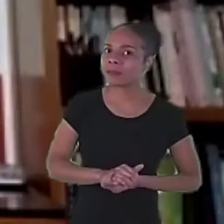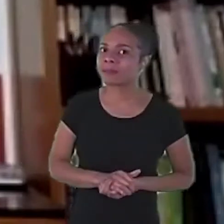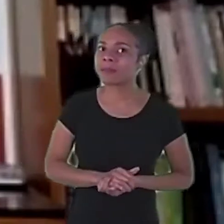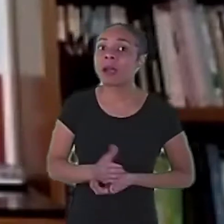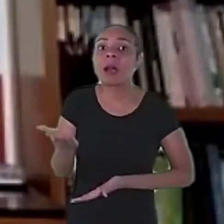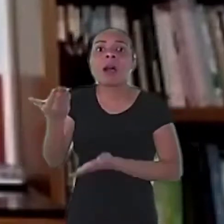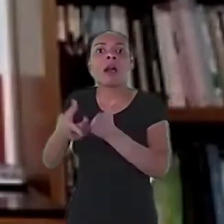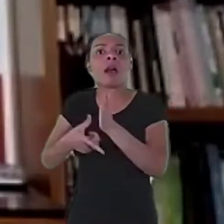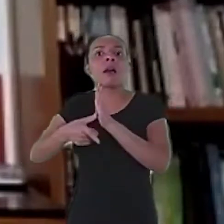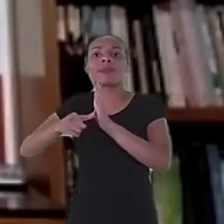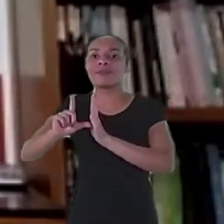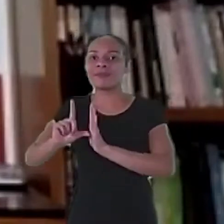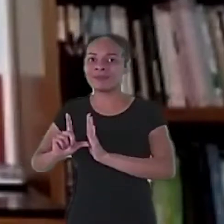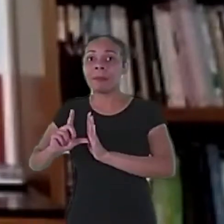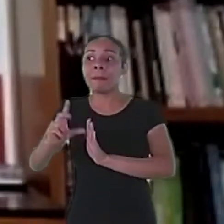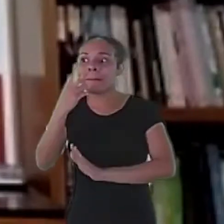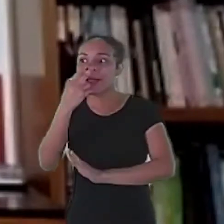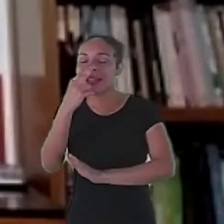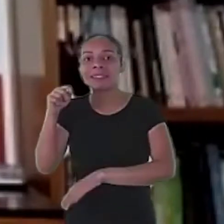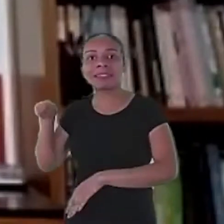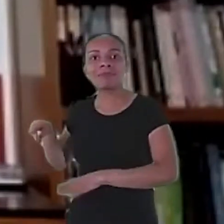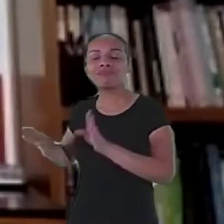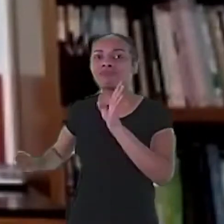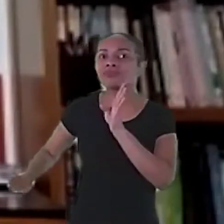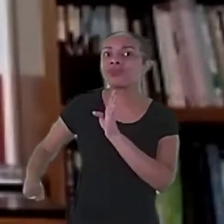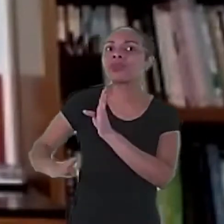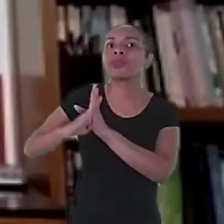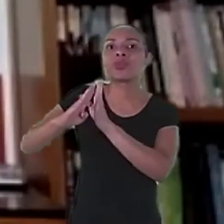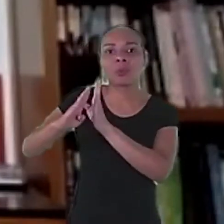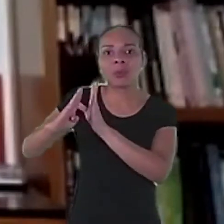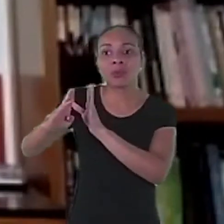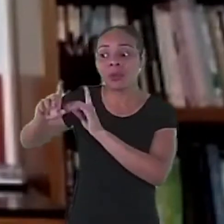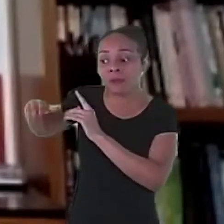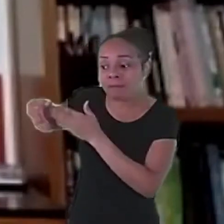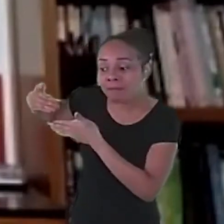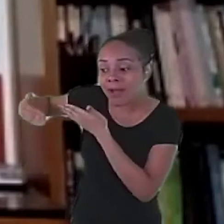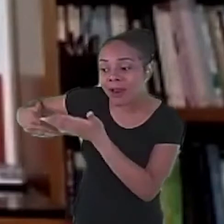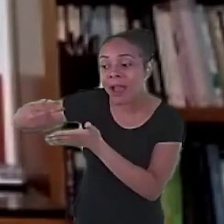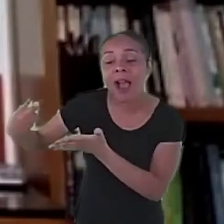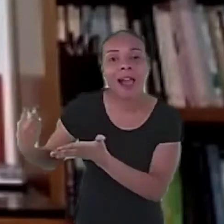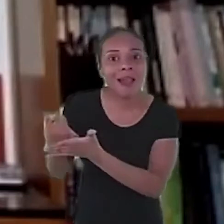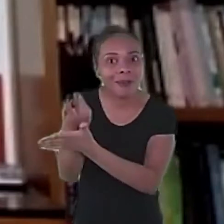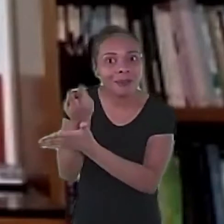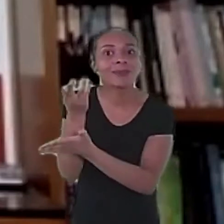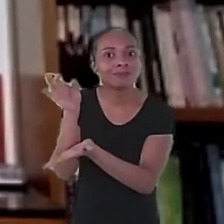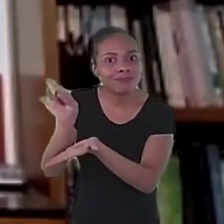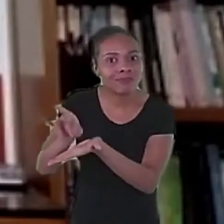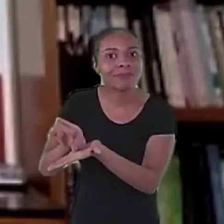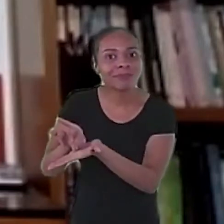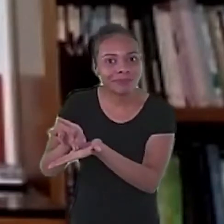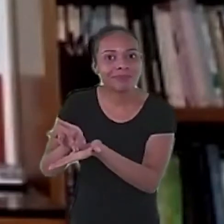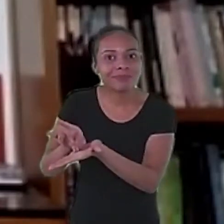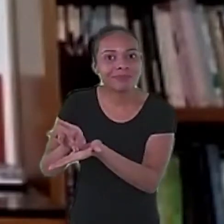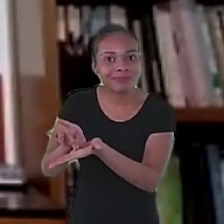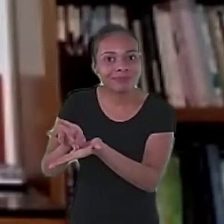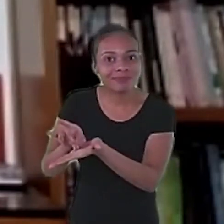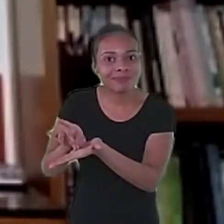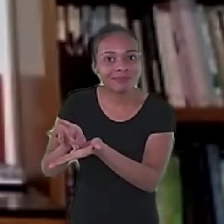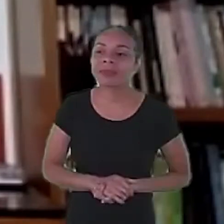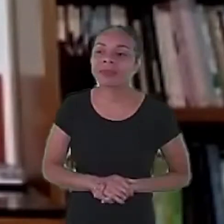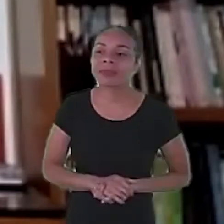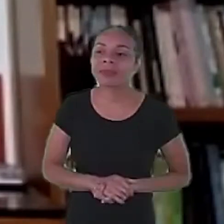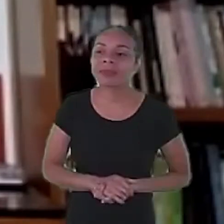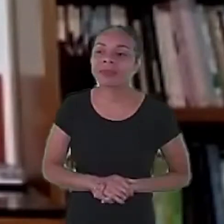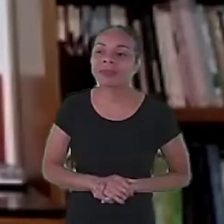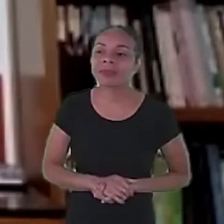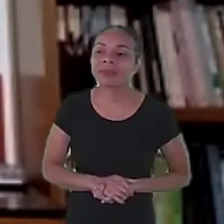alguém que previu o nazismo, né? E o inconsciente é a